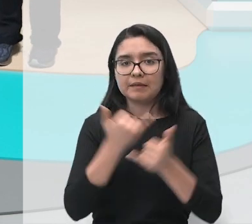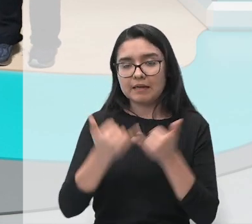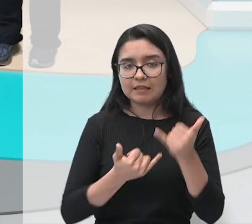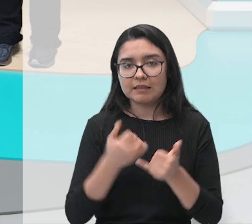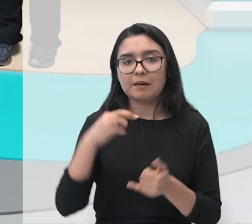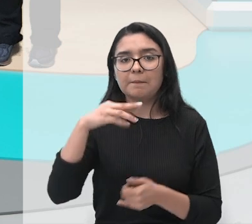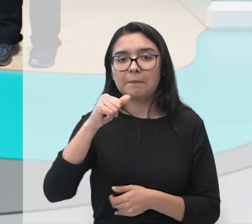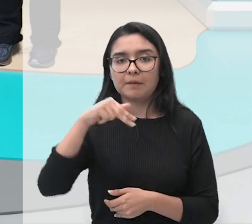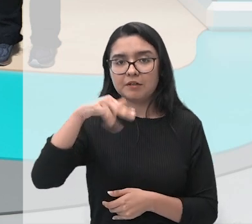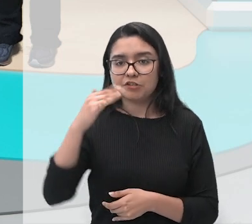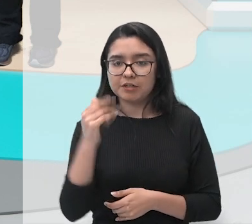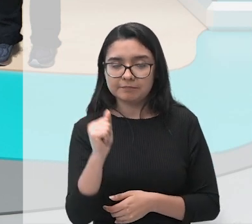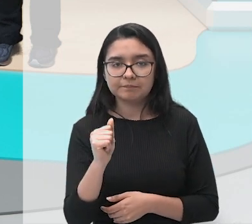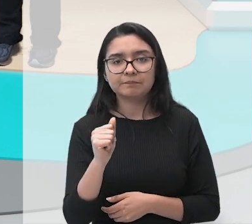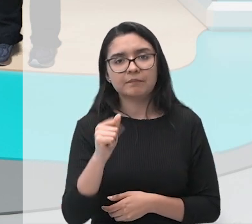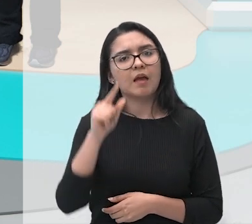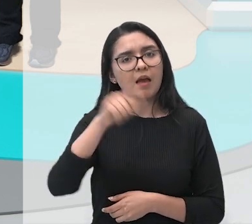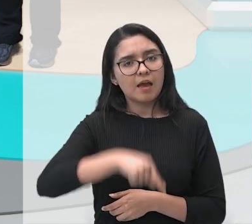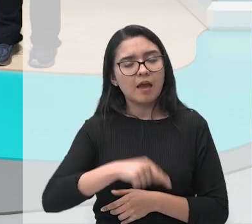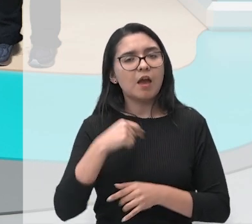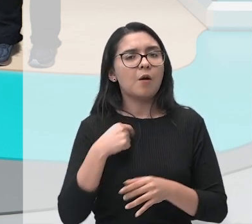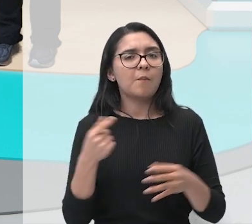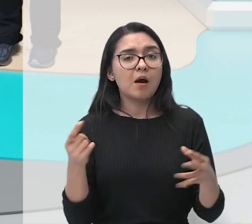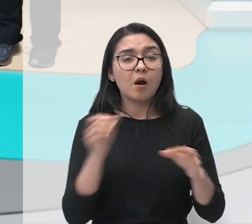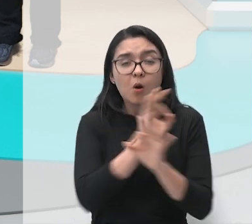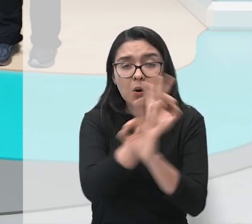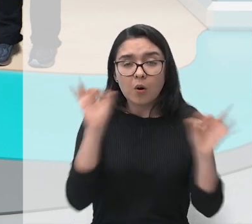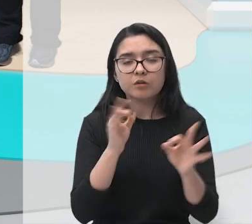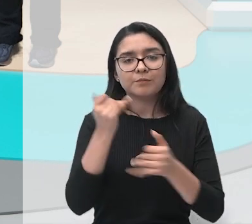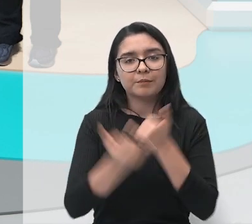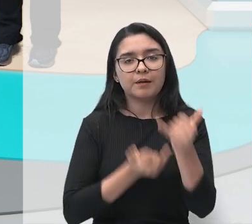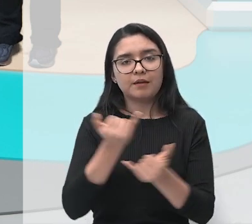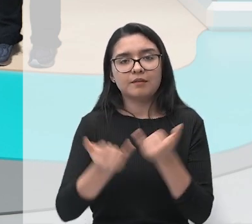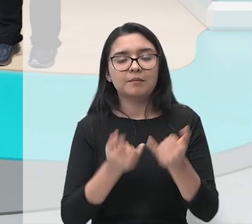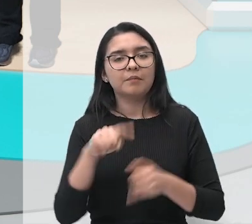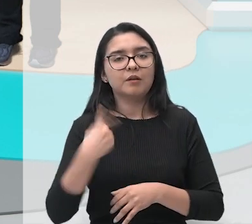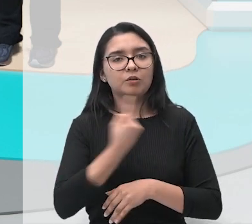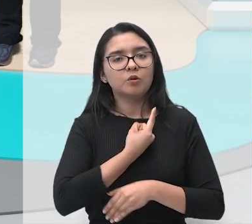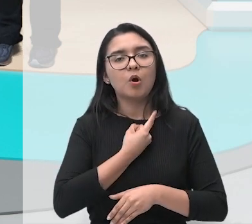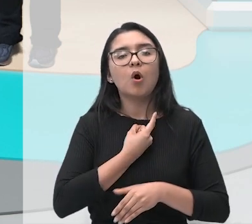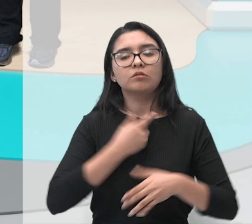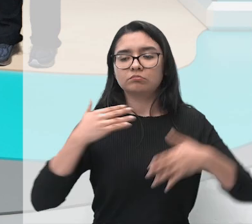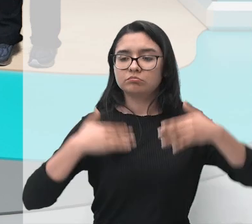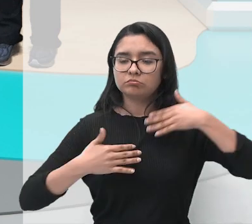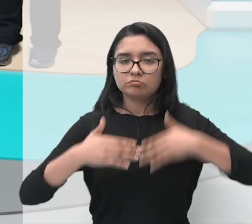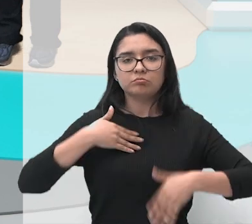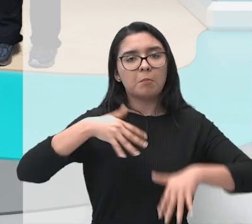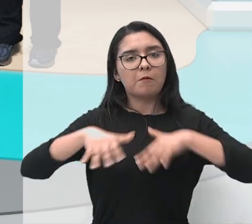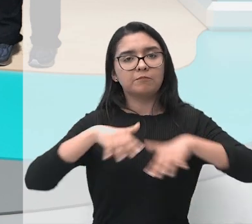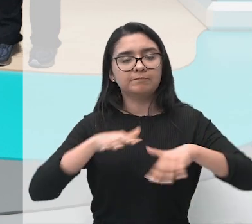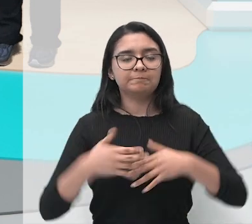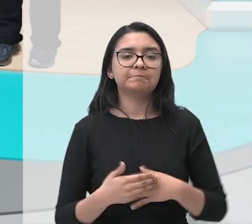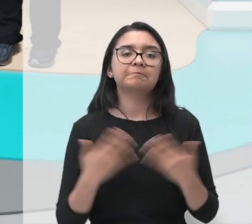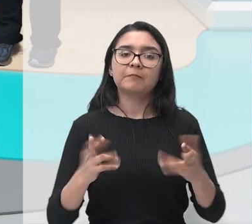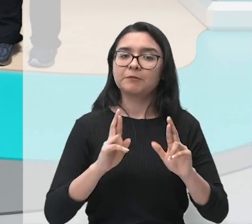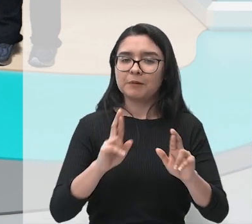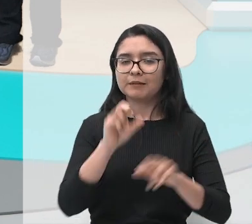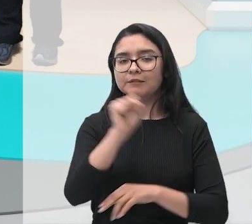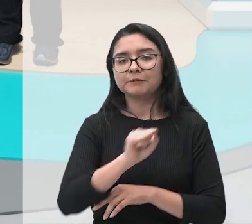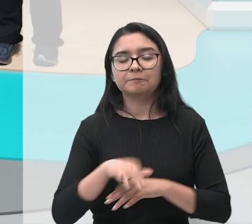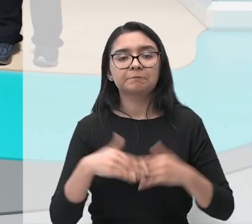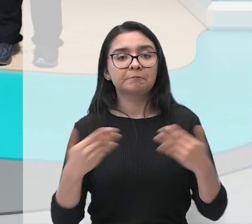mais conhecido como manja, é uma excelente brincadeira para a gente se manter em forma? Eu espero que